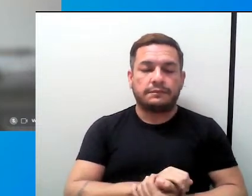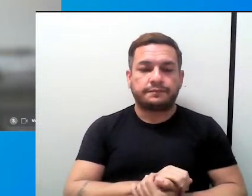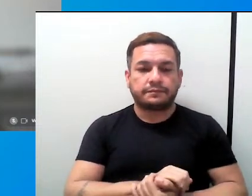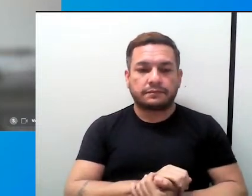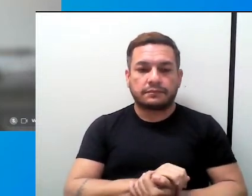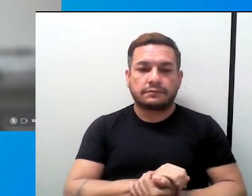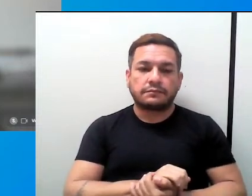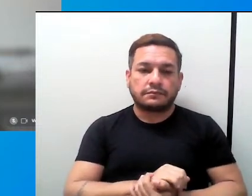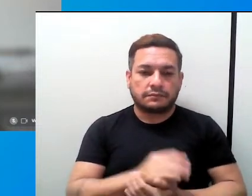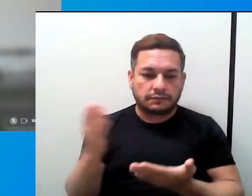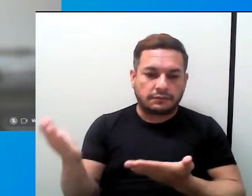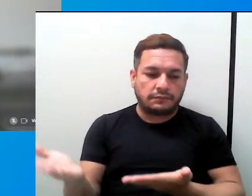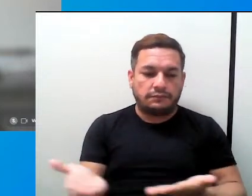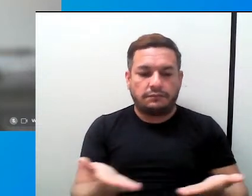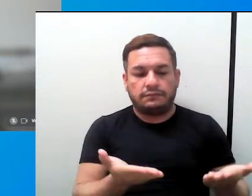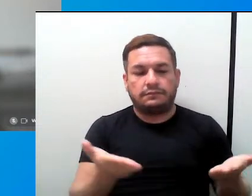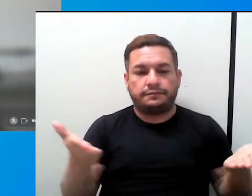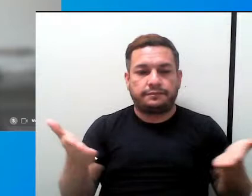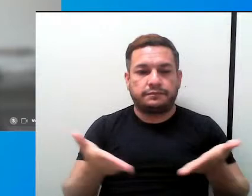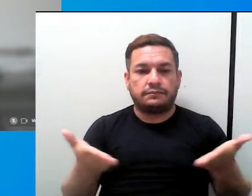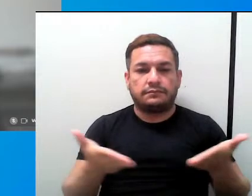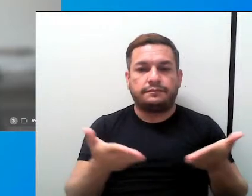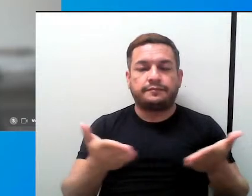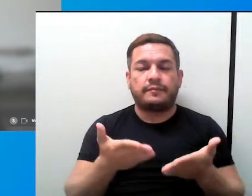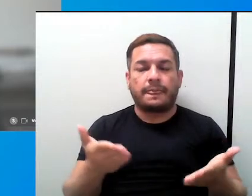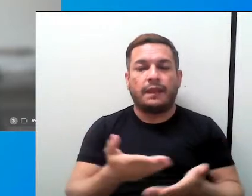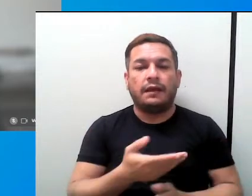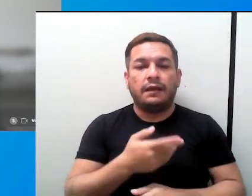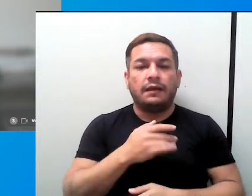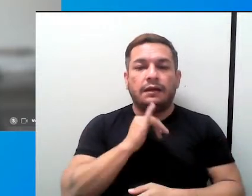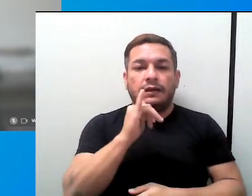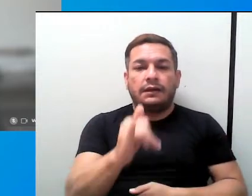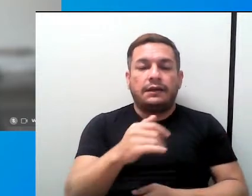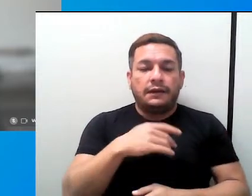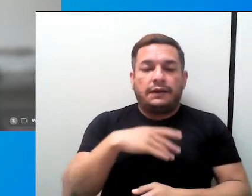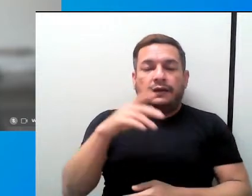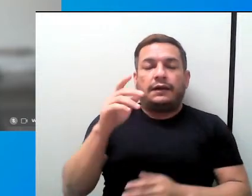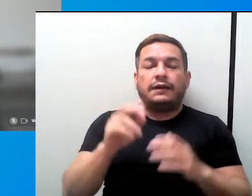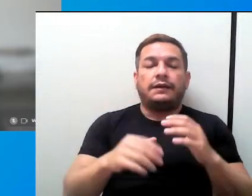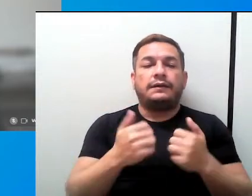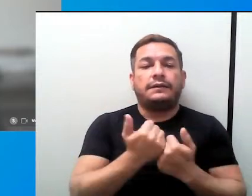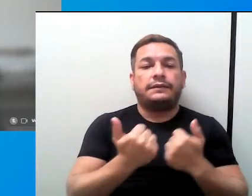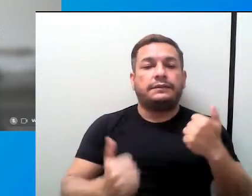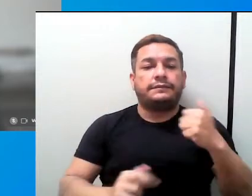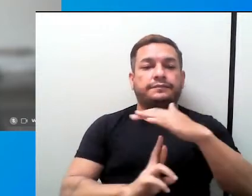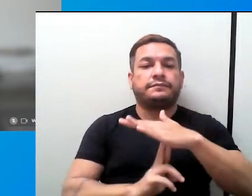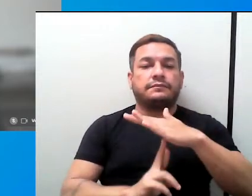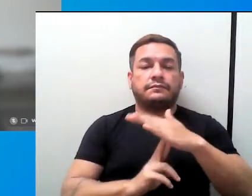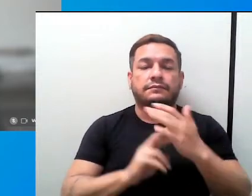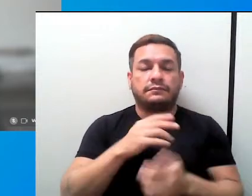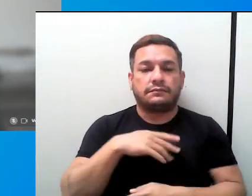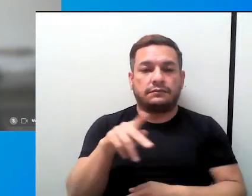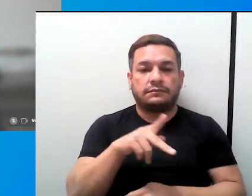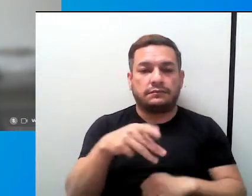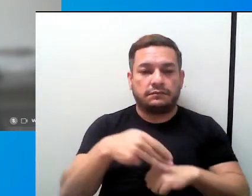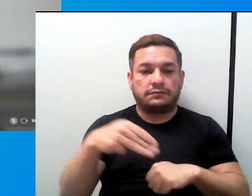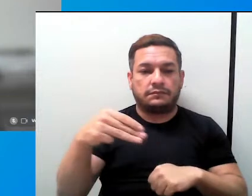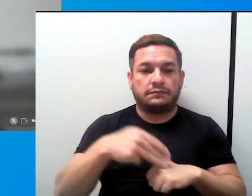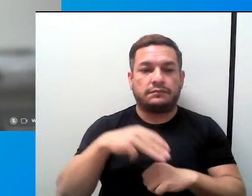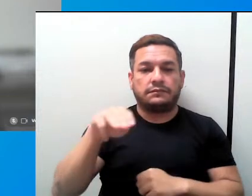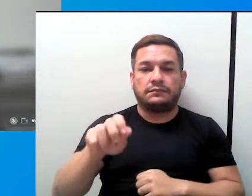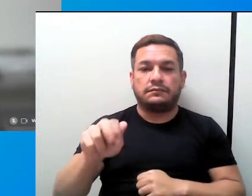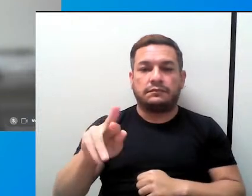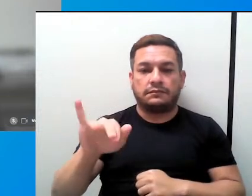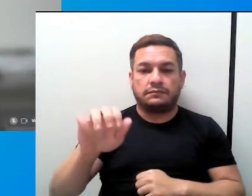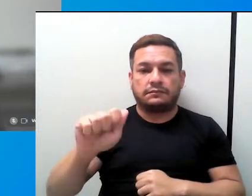Nós convidamos agora para fazer uso da palavra para o reitor de ensino do IFAC, a professora mestre Maria